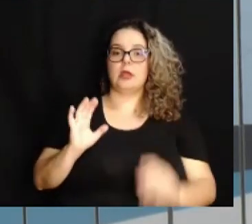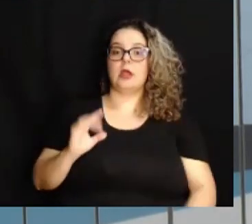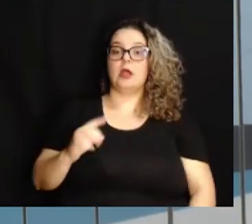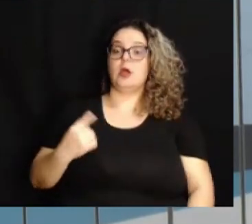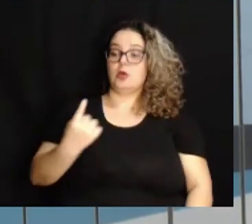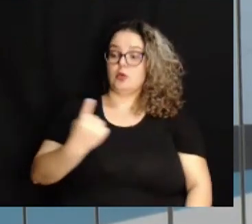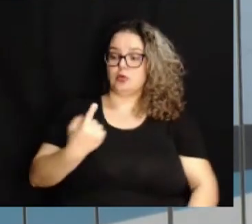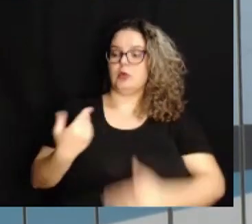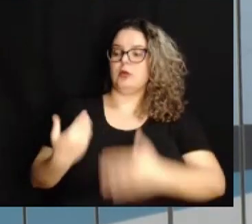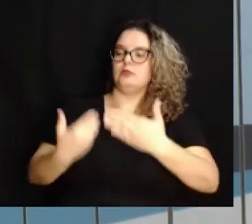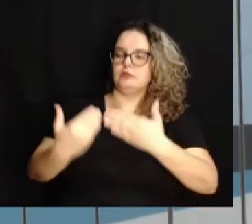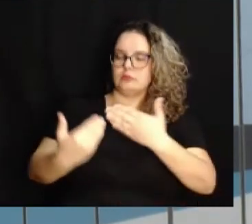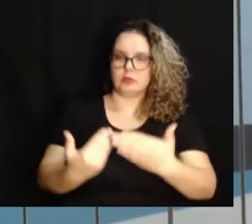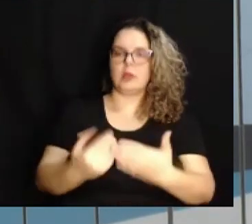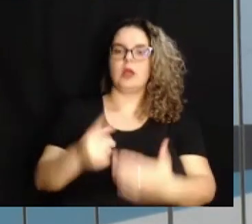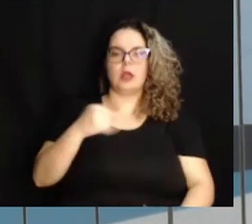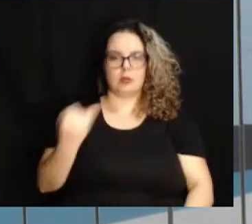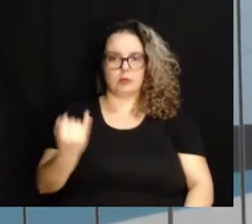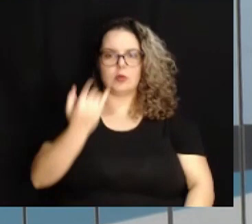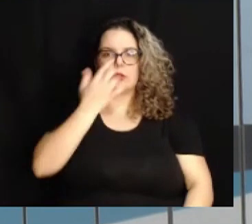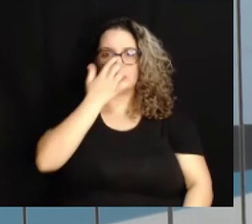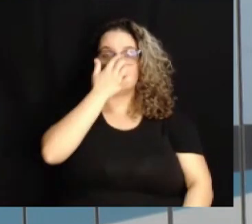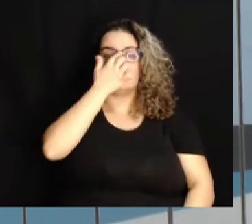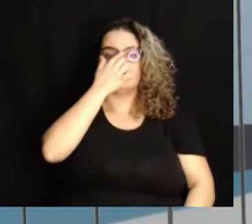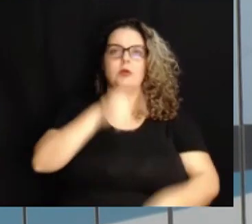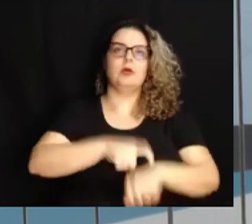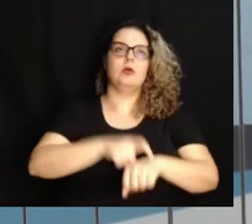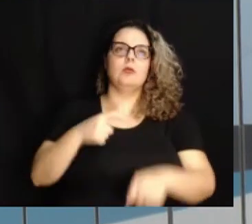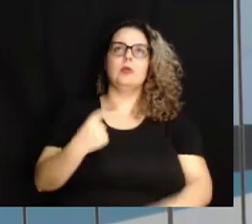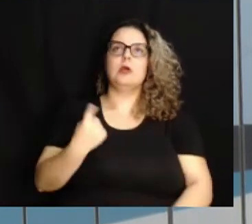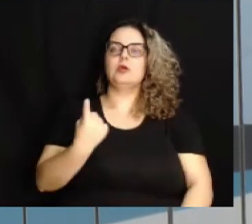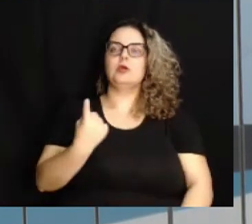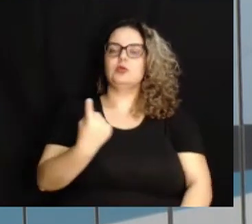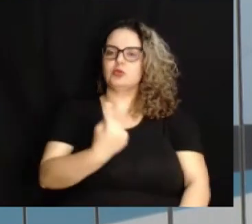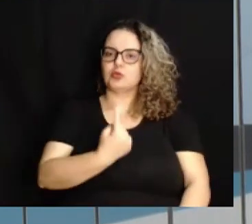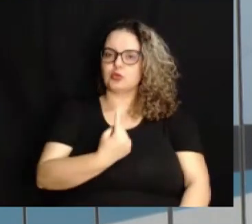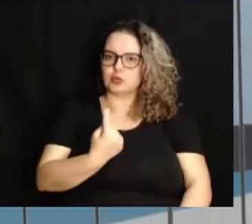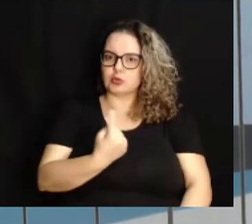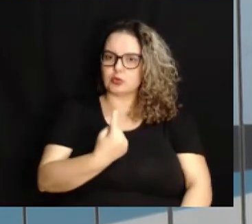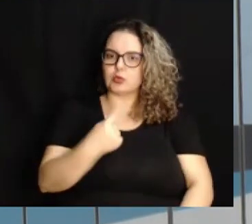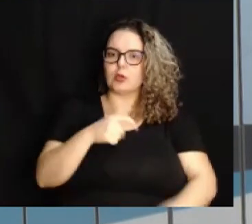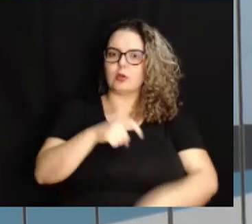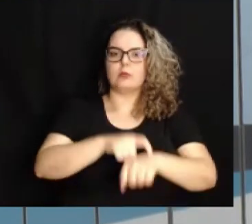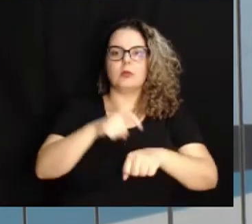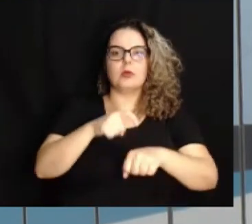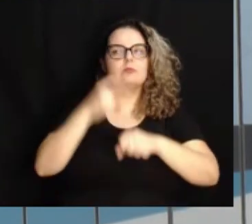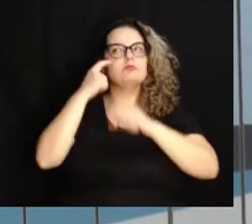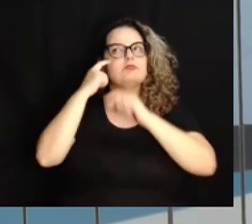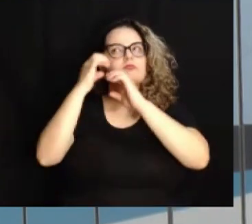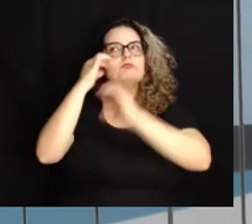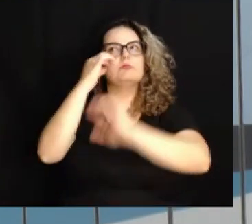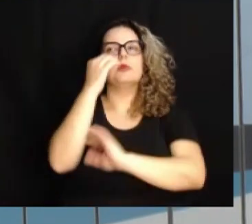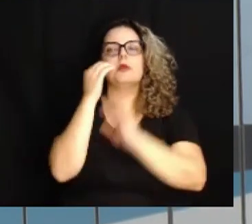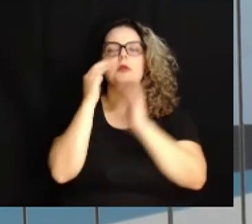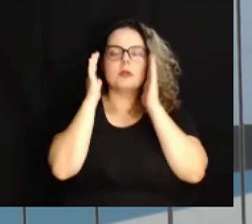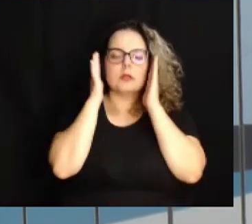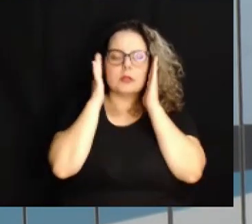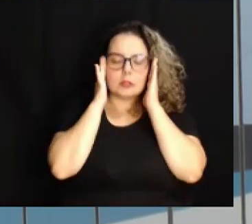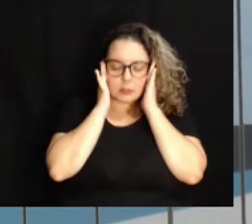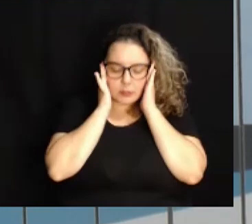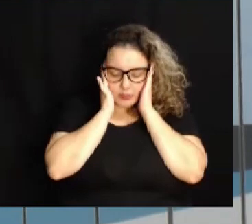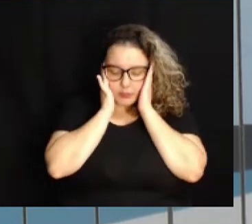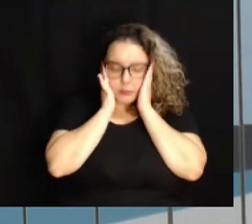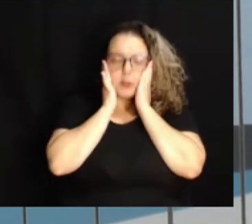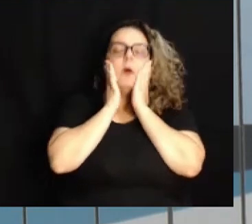ela, porque aquilo, o momento que você fica sozinho, é aquele momento que você consegue refletir sobre as suas questões, né? Então, assim, é muito